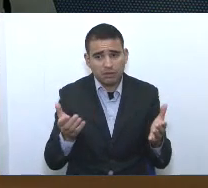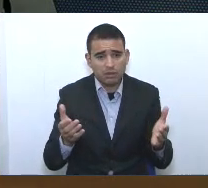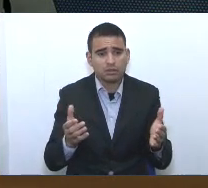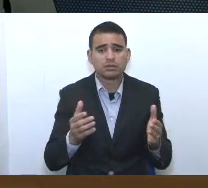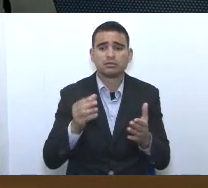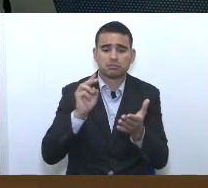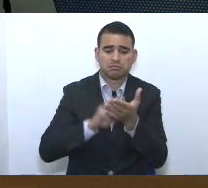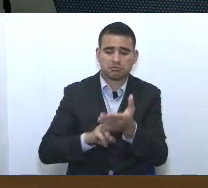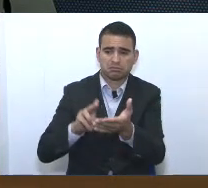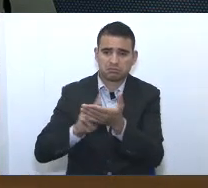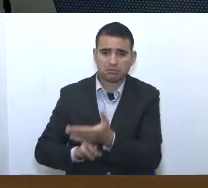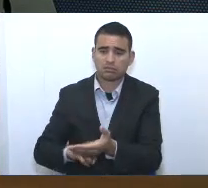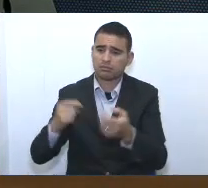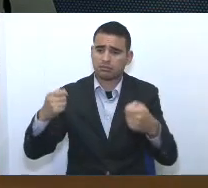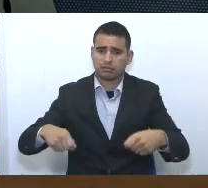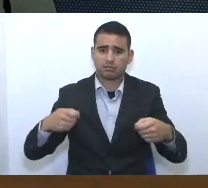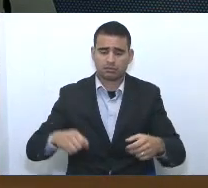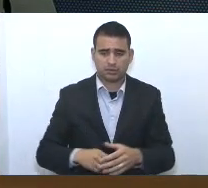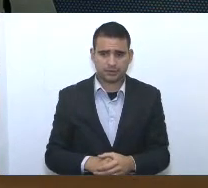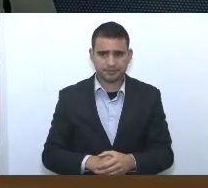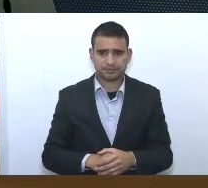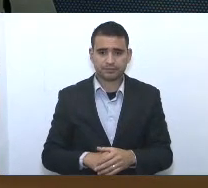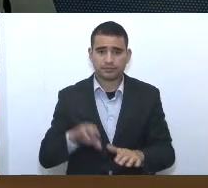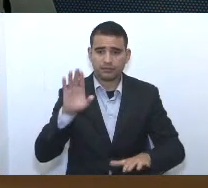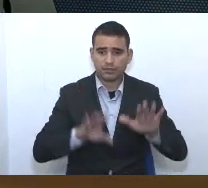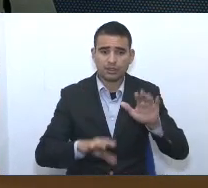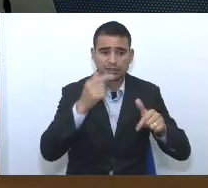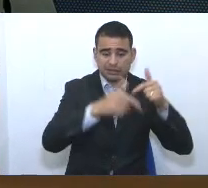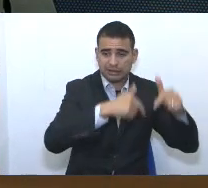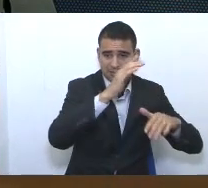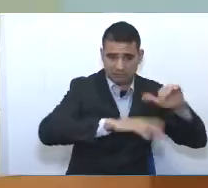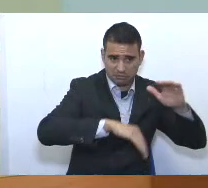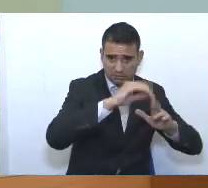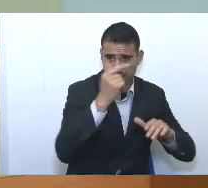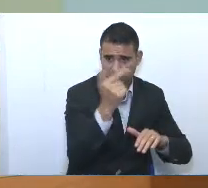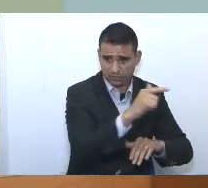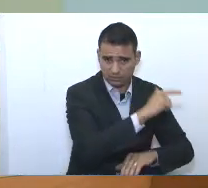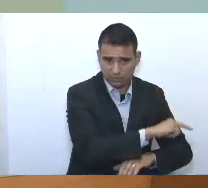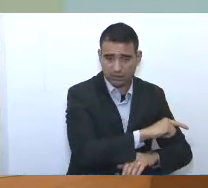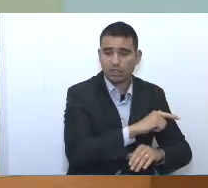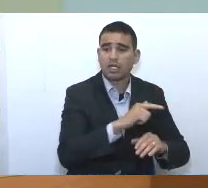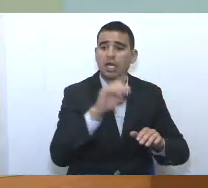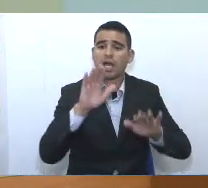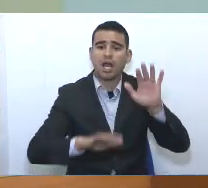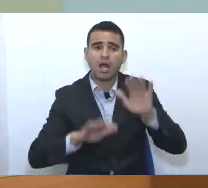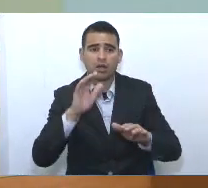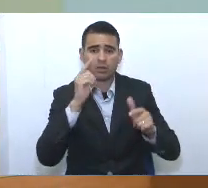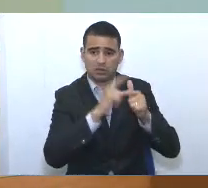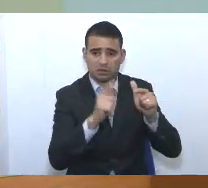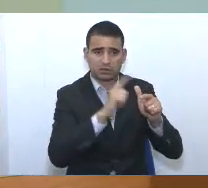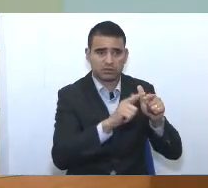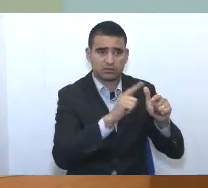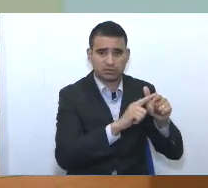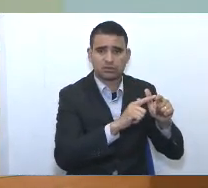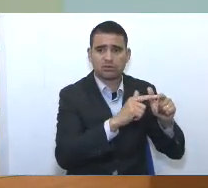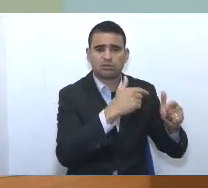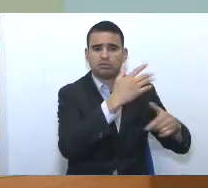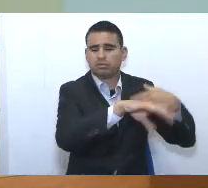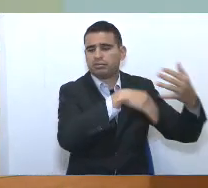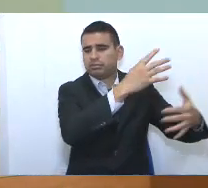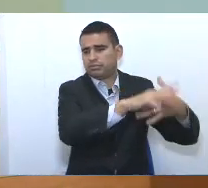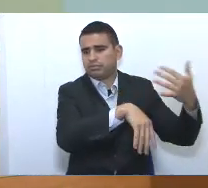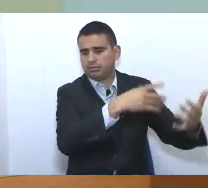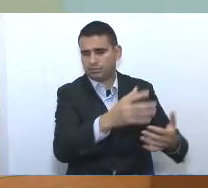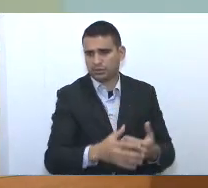virtude da falta de funcionários. Então, a minha preocupação, a minha pergunta à Vossa Senhoria é que se existe aí